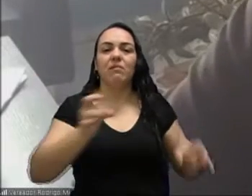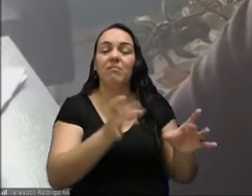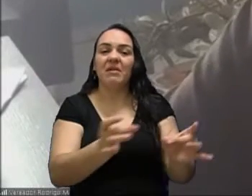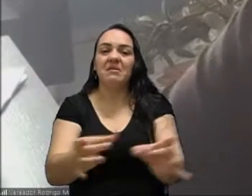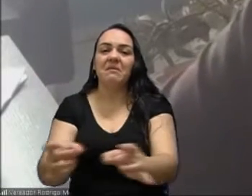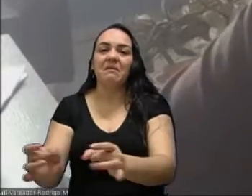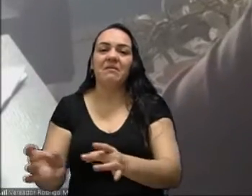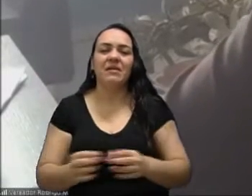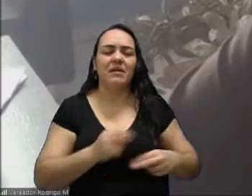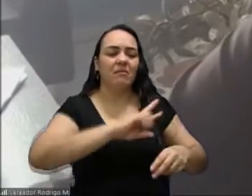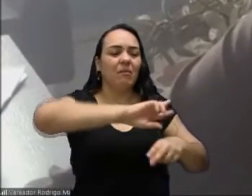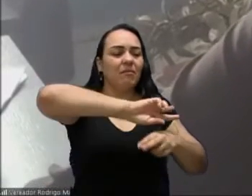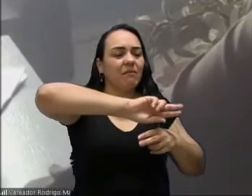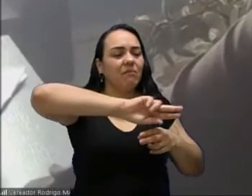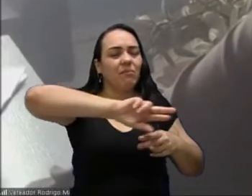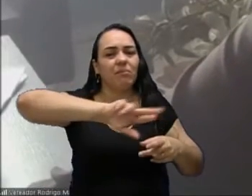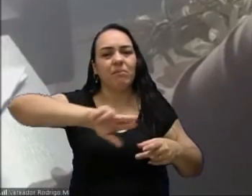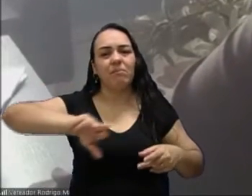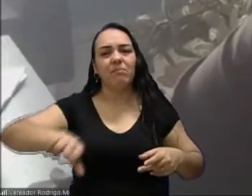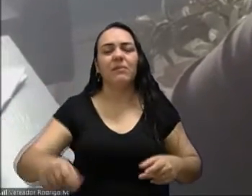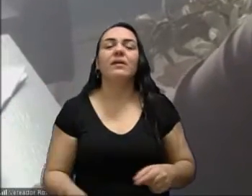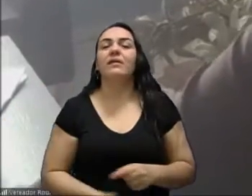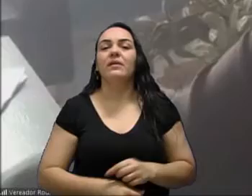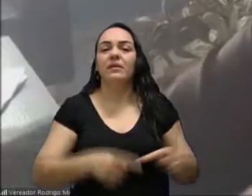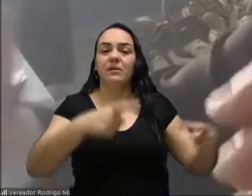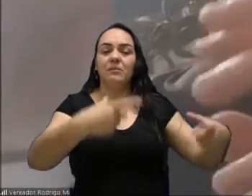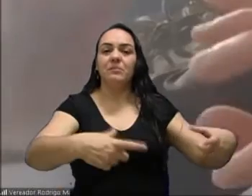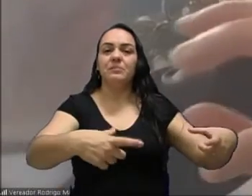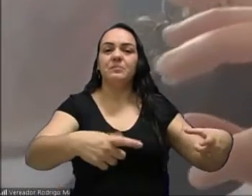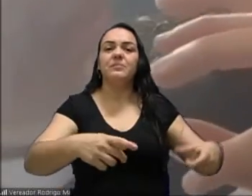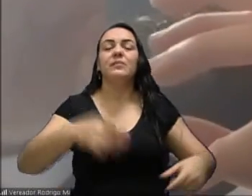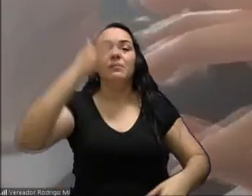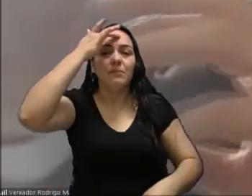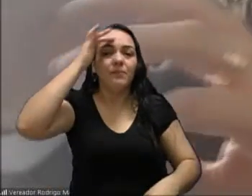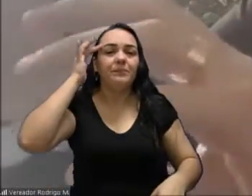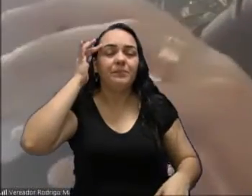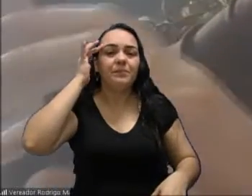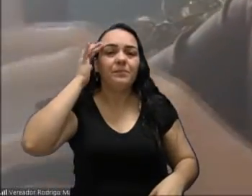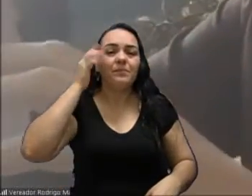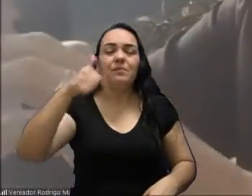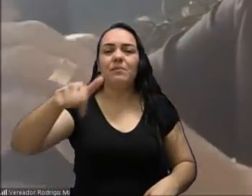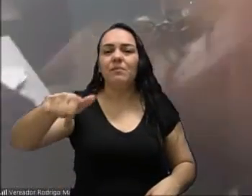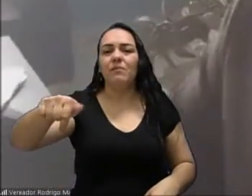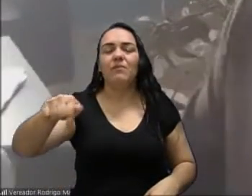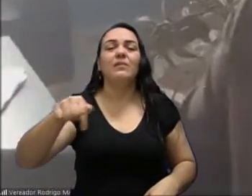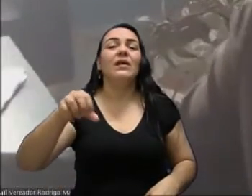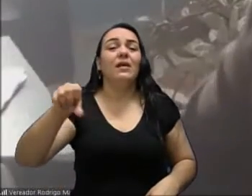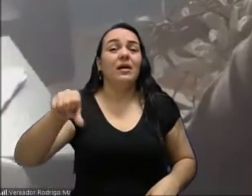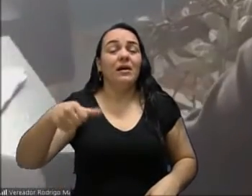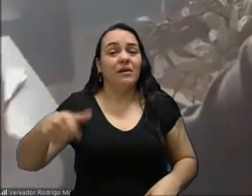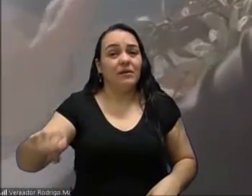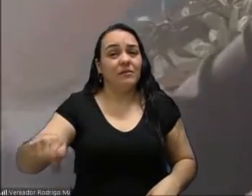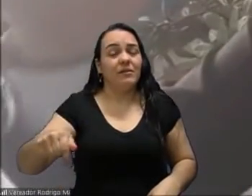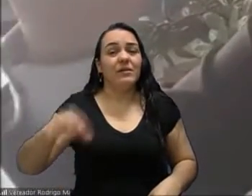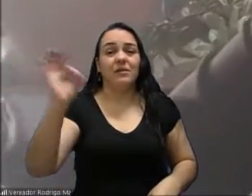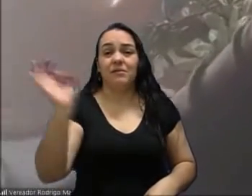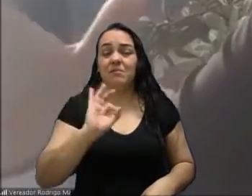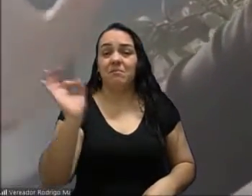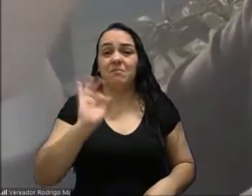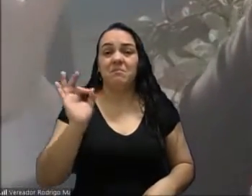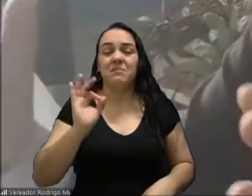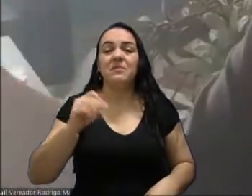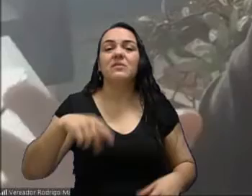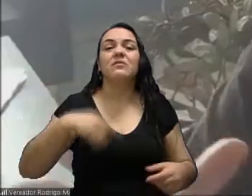ou não, mas assim, ali, aquelas pessoas, 99% daquelas pessoas, são pessoas